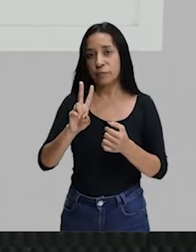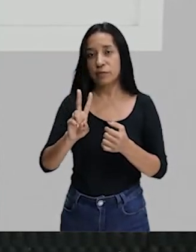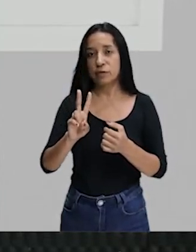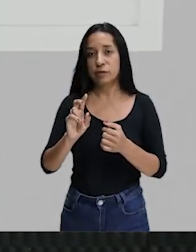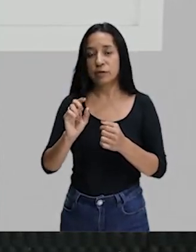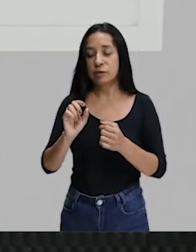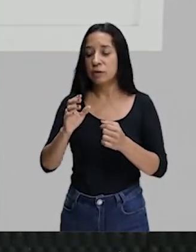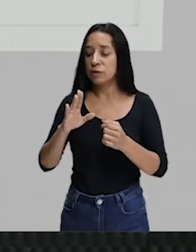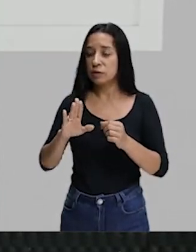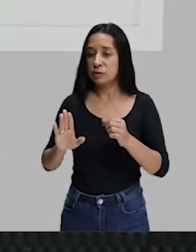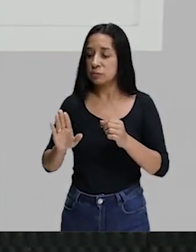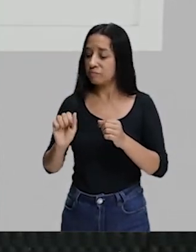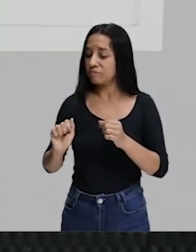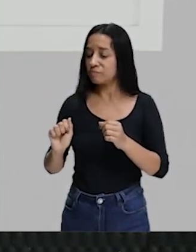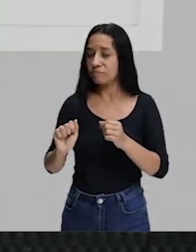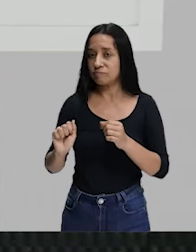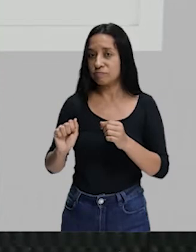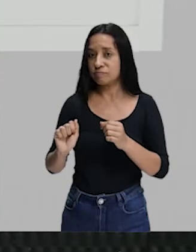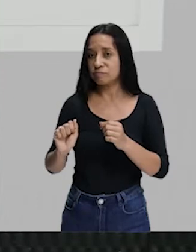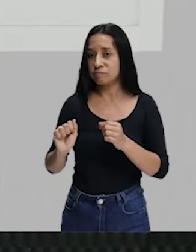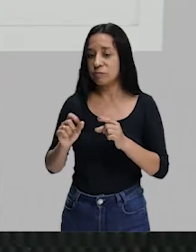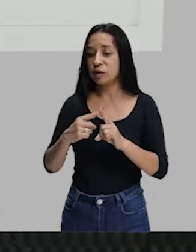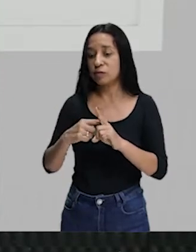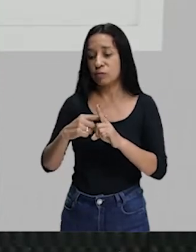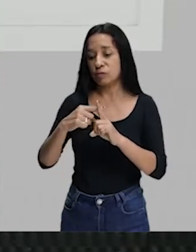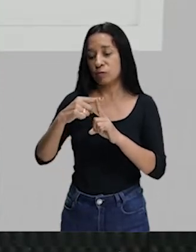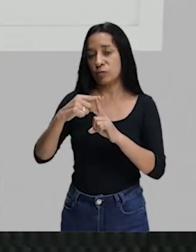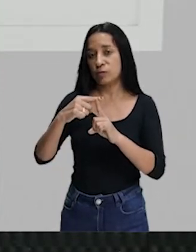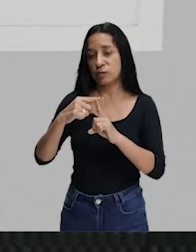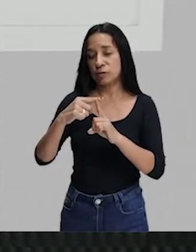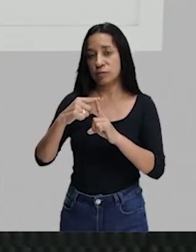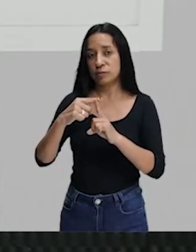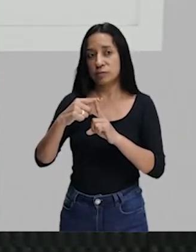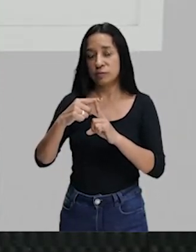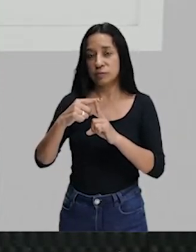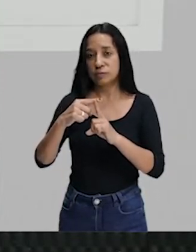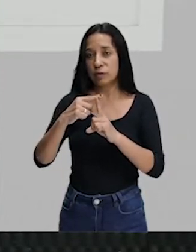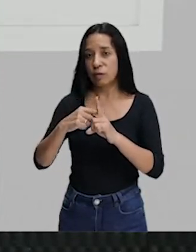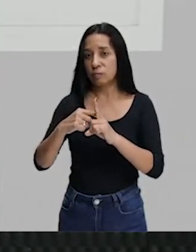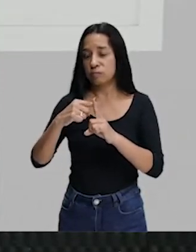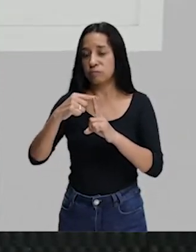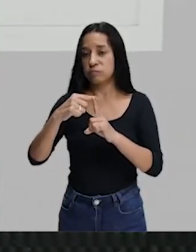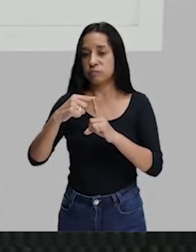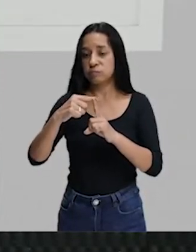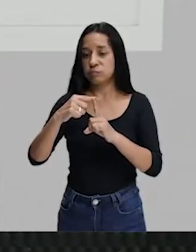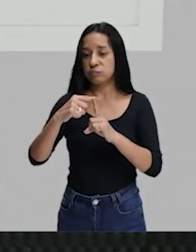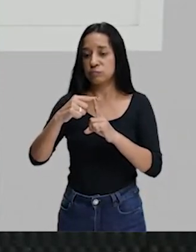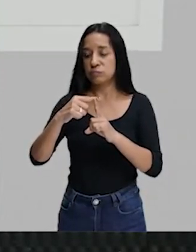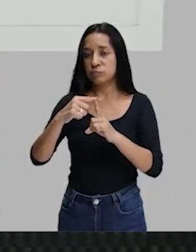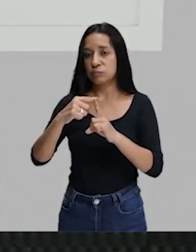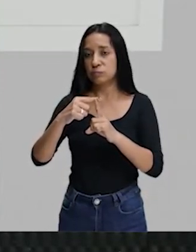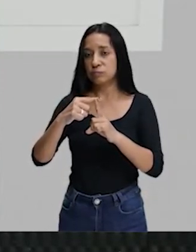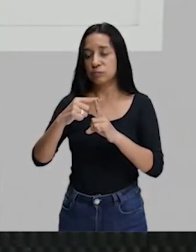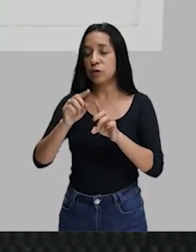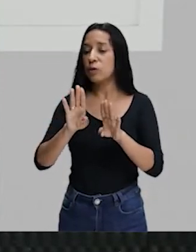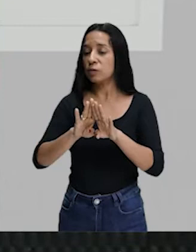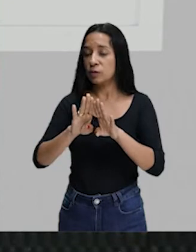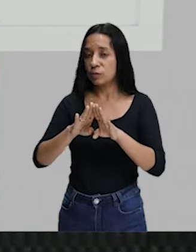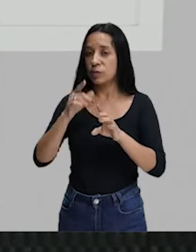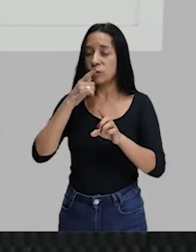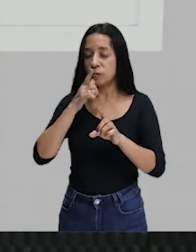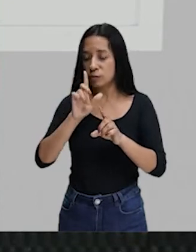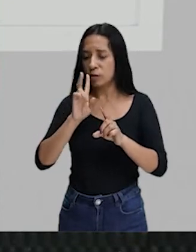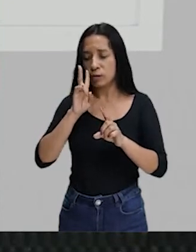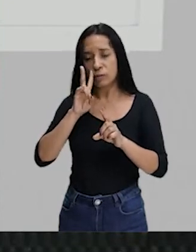que na extremidade A temperatura vai aumentar, certo? Ela vai aumentando, mas a gente também consegue